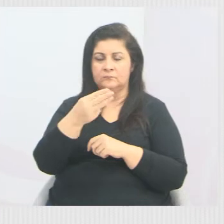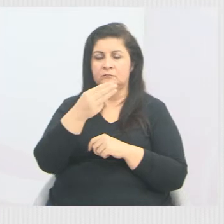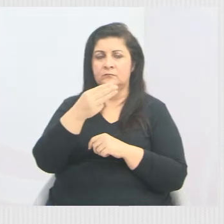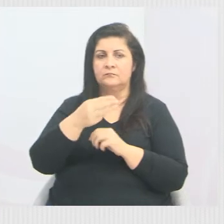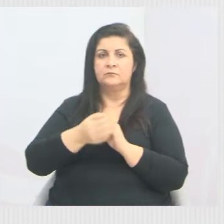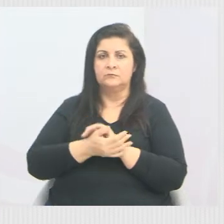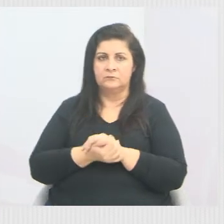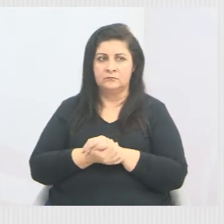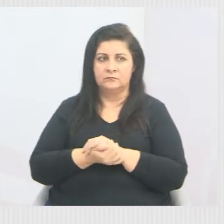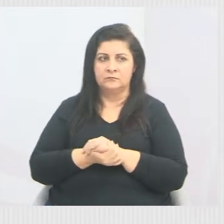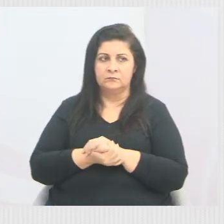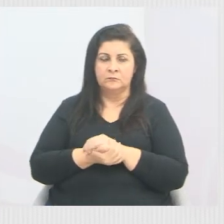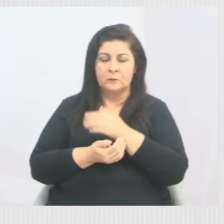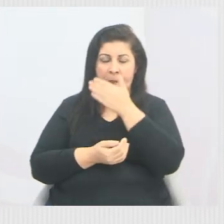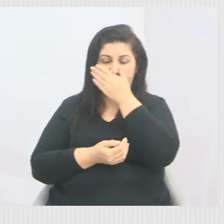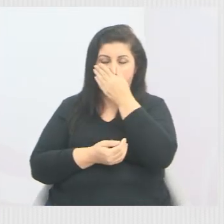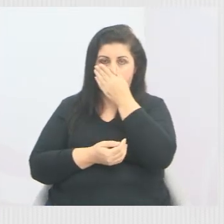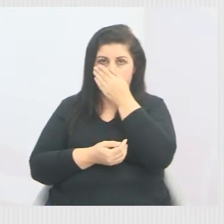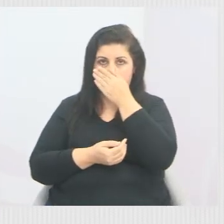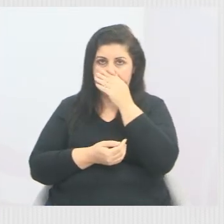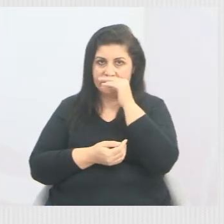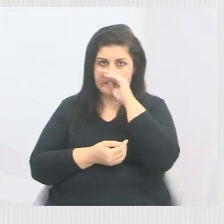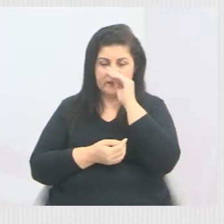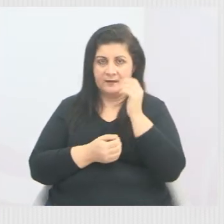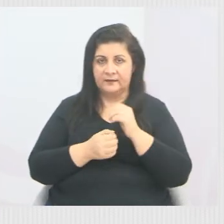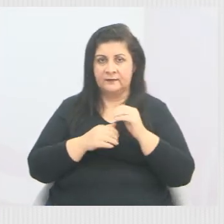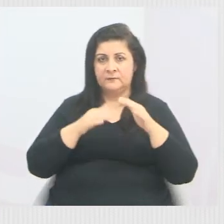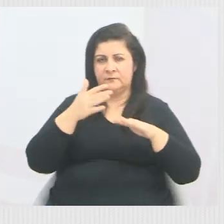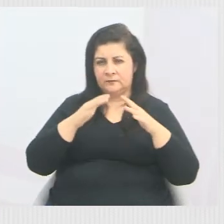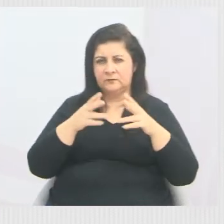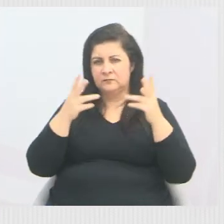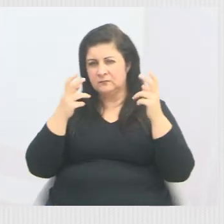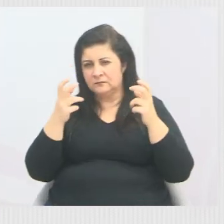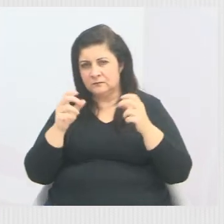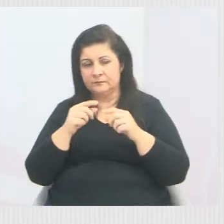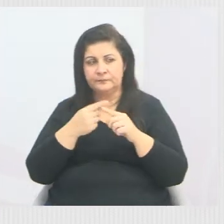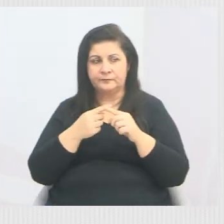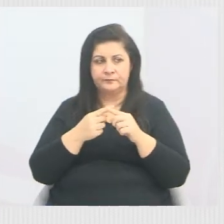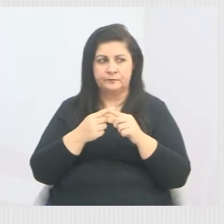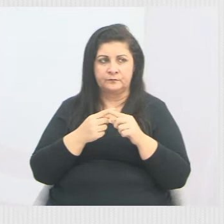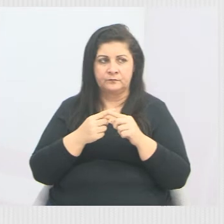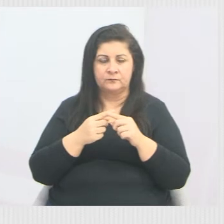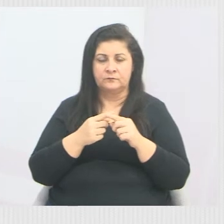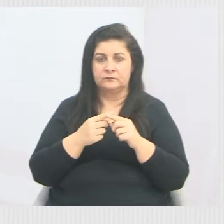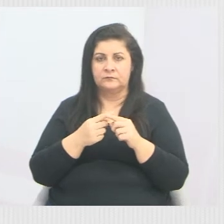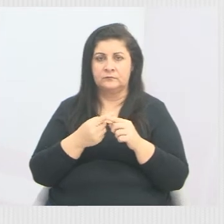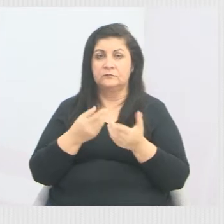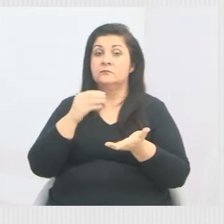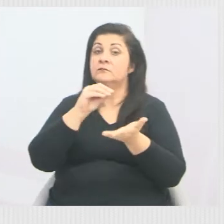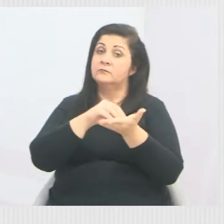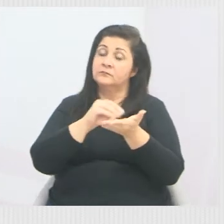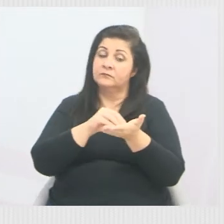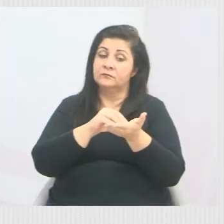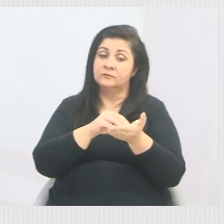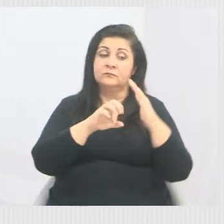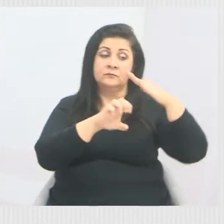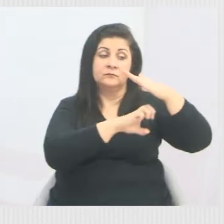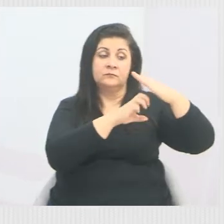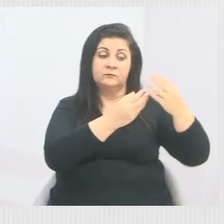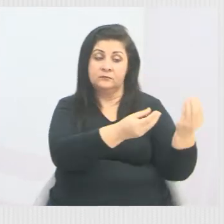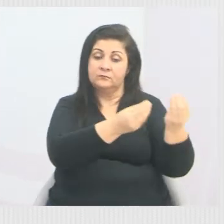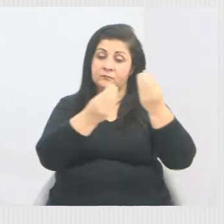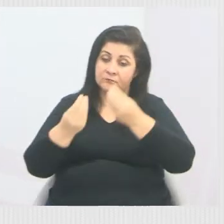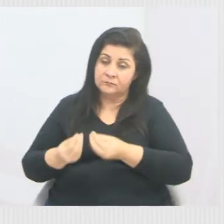25.728.076. Como eu falei, o montante pode ser um pouco percebível, né, porque, porventura, ainda não foi entregue